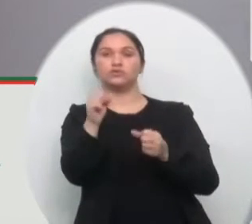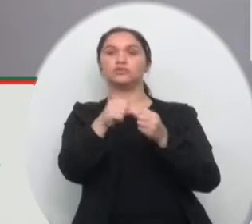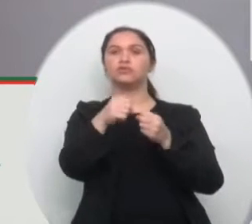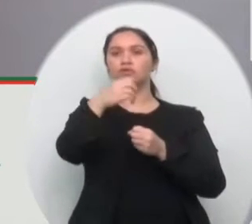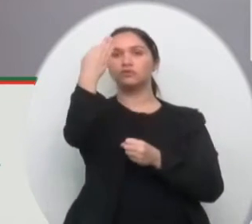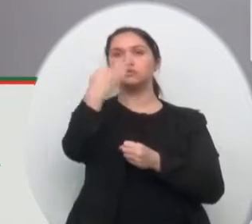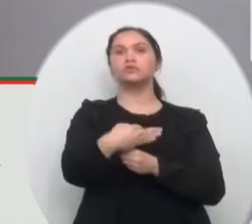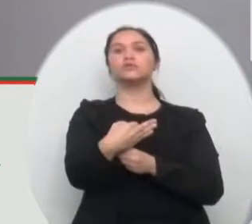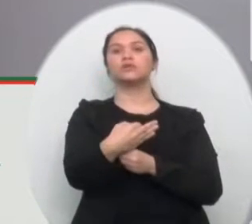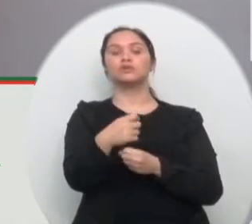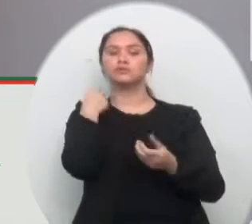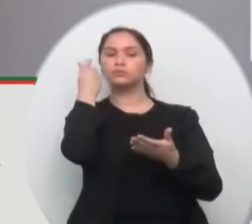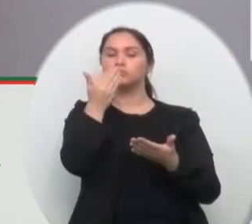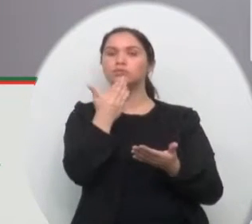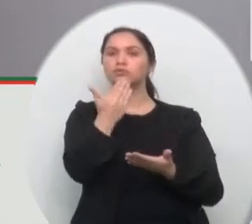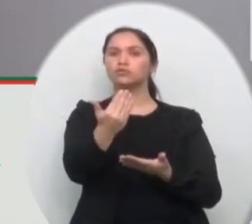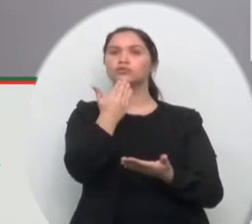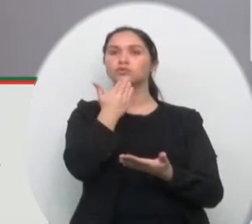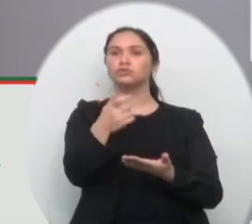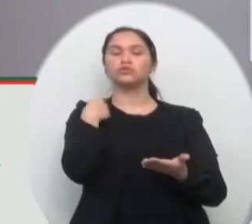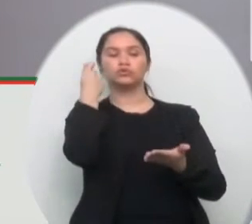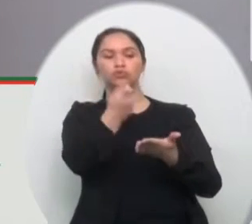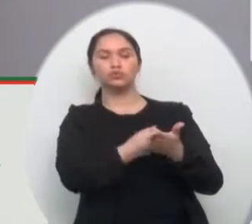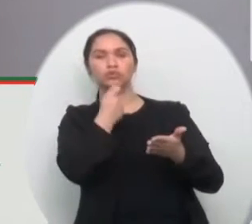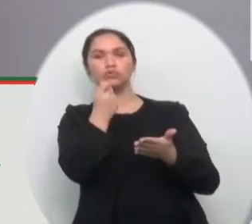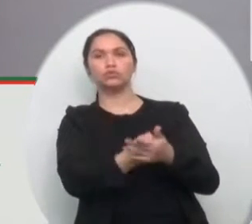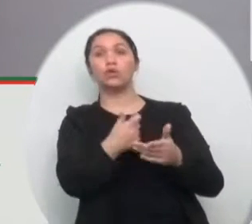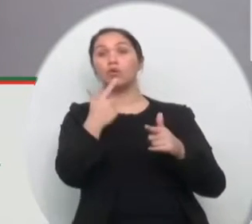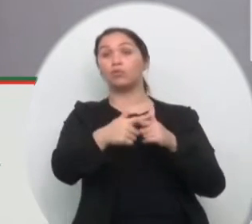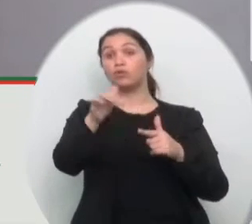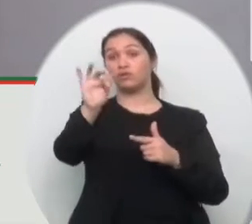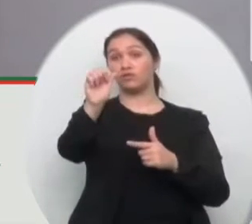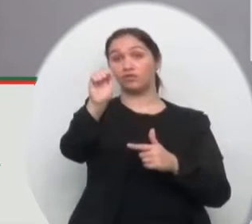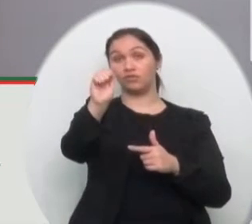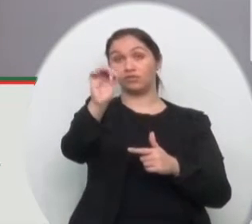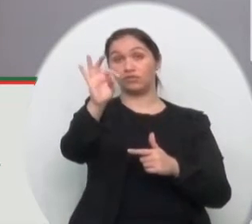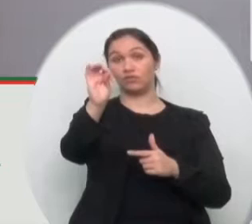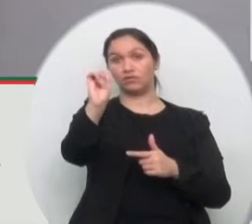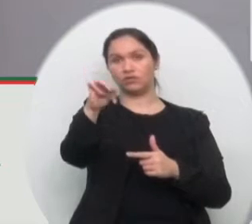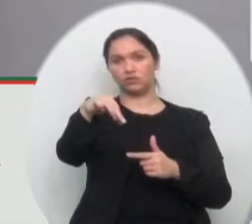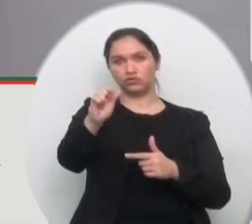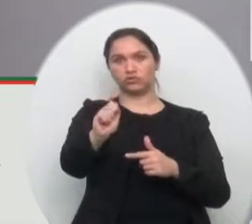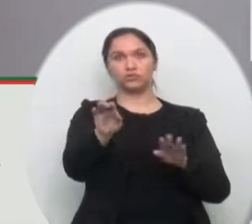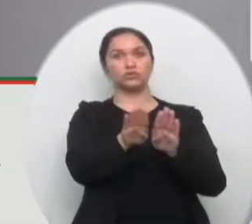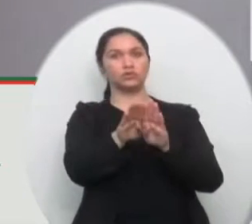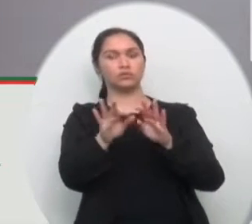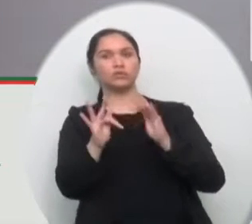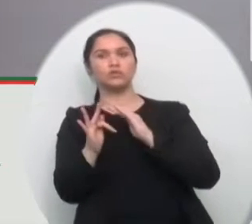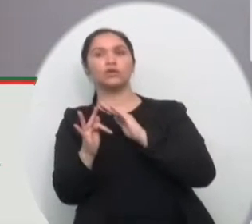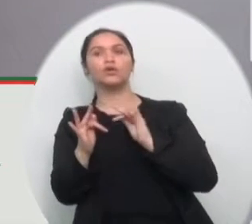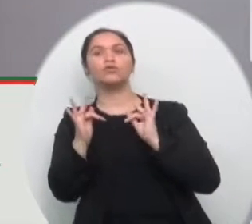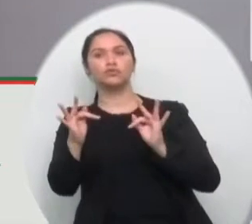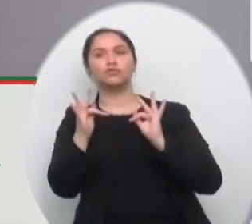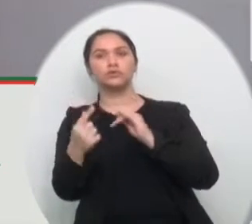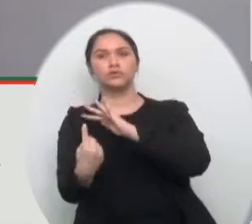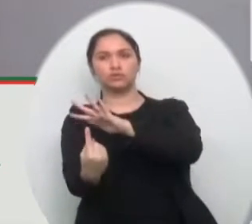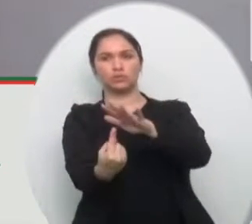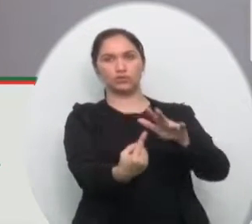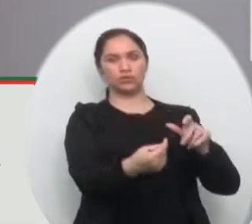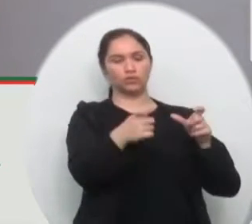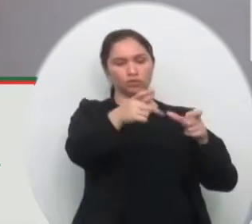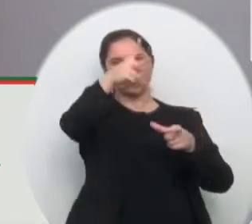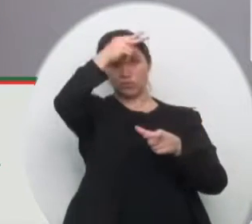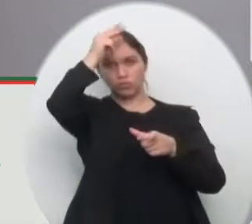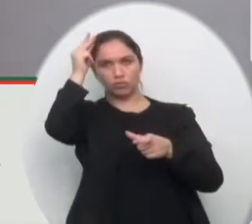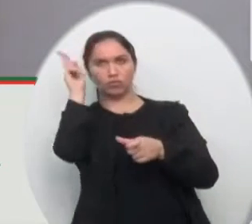mesmo. Tanto a Fátima, o órgão, Fátima, FANCRI, Prefeitura,